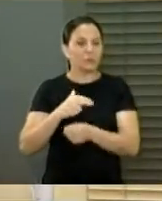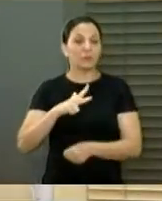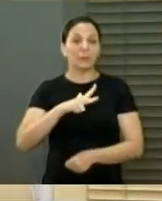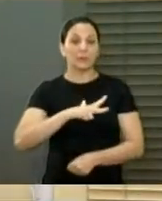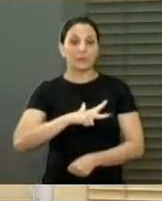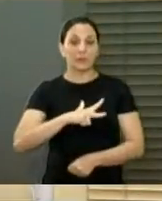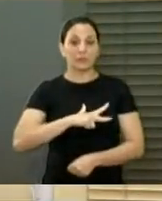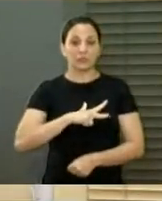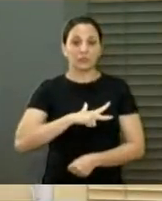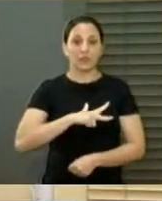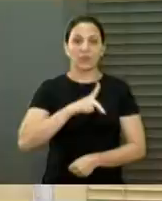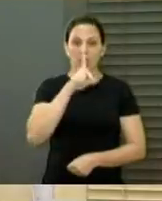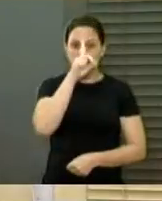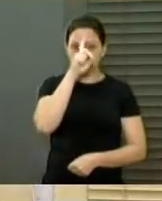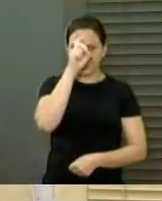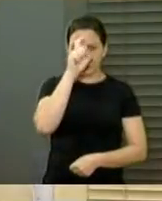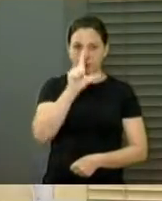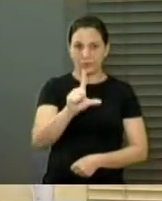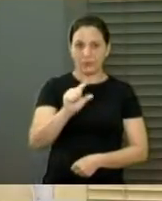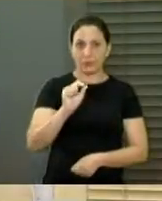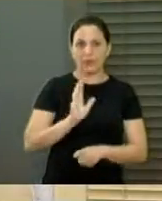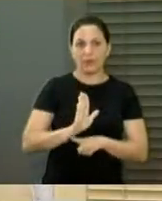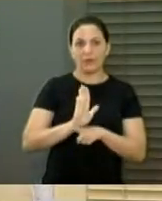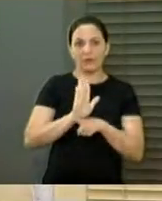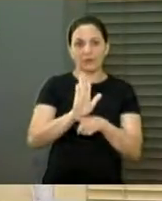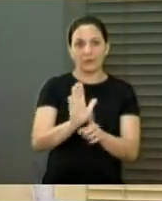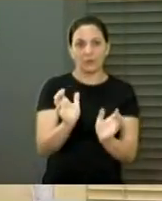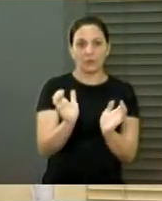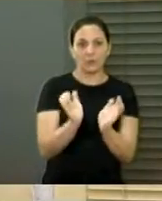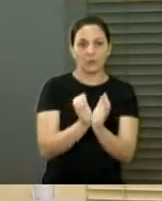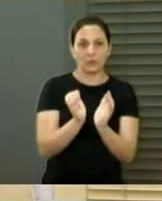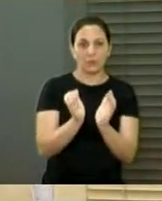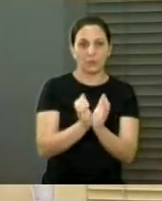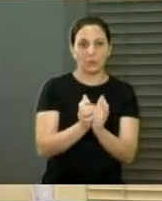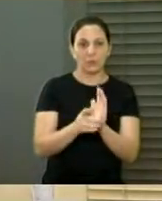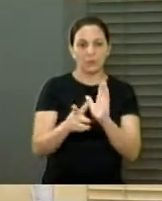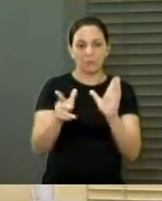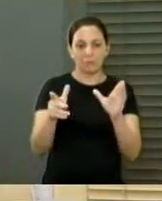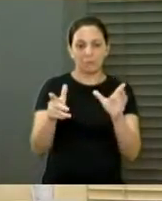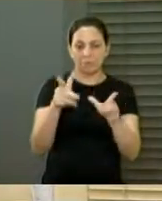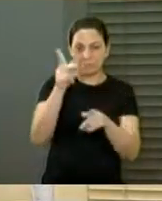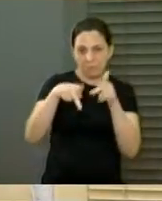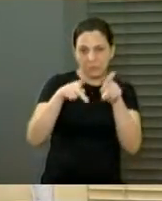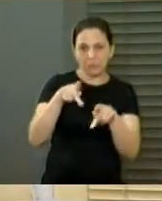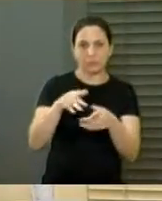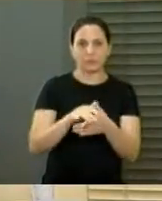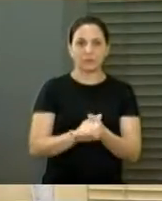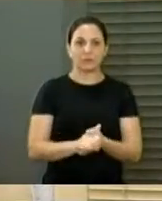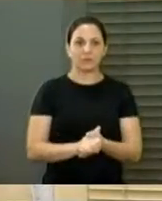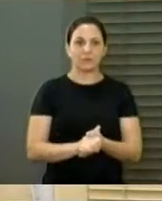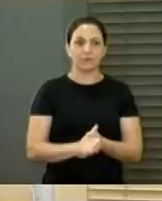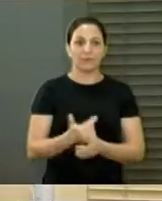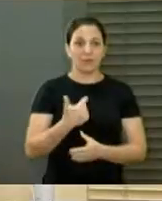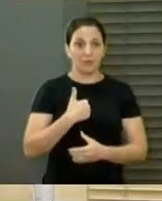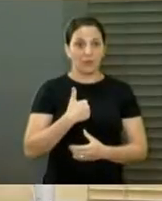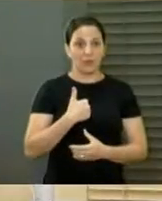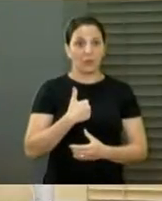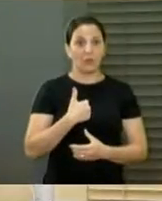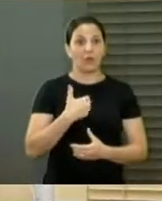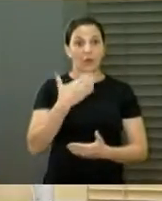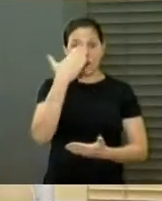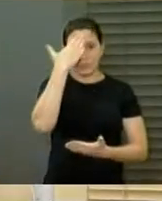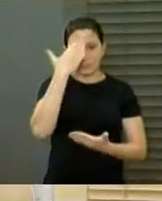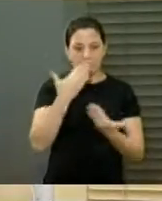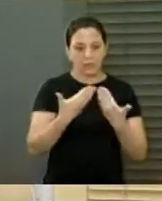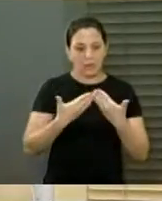particular, pois era uma opção de atendimento a um grupo de pessoas. Sou a favor da sua reabertura, mas